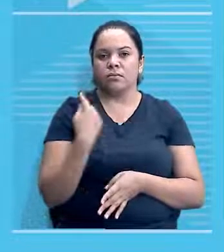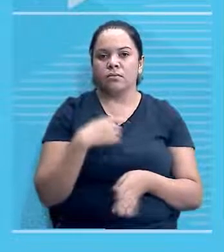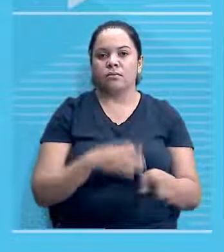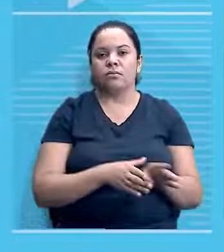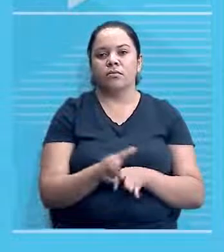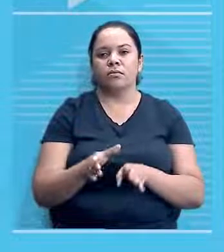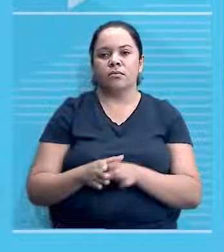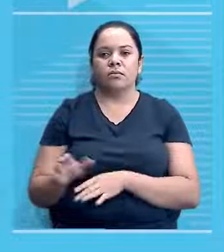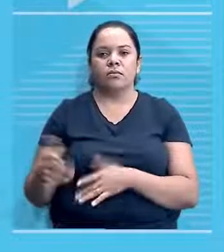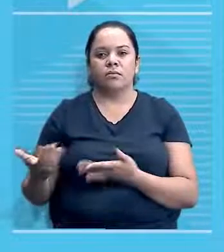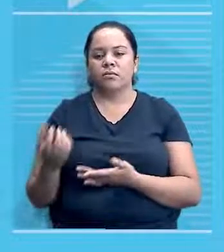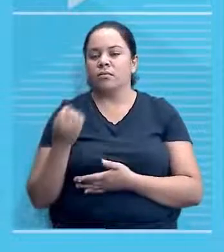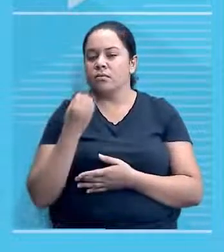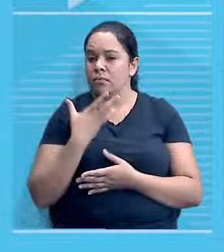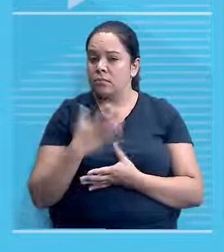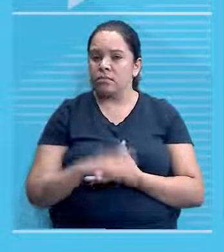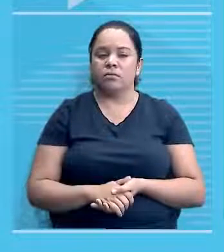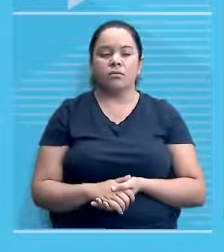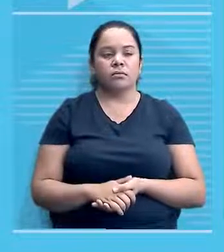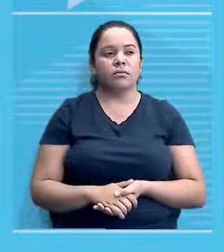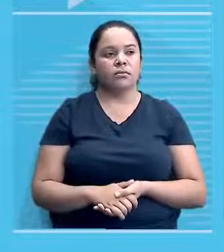tempo Olha aí cara